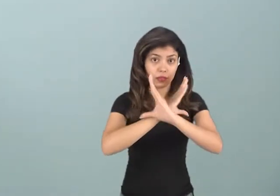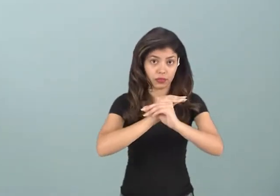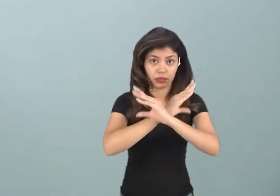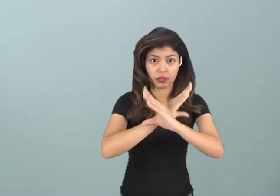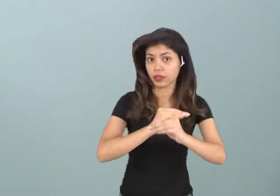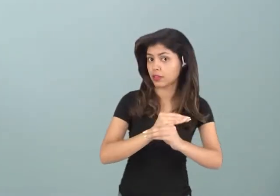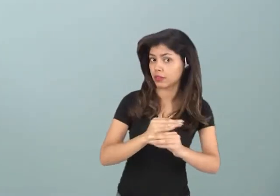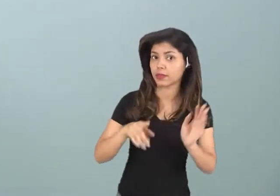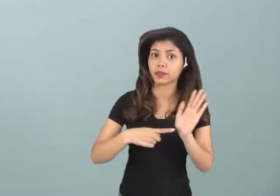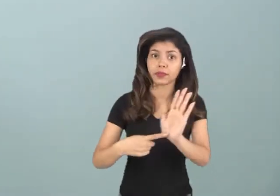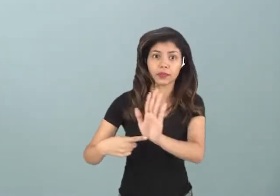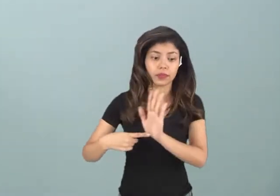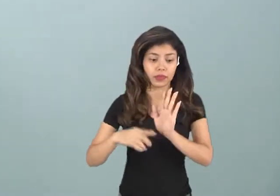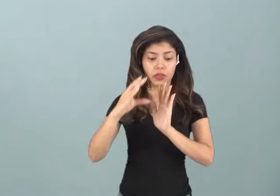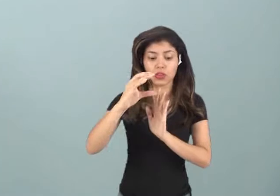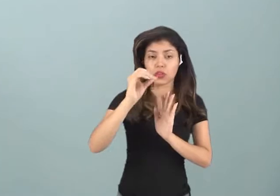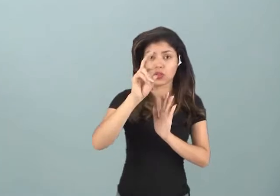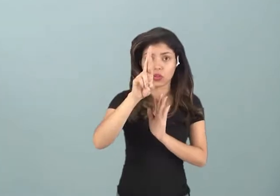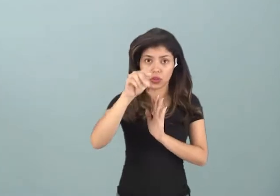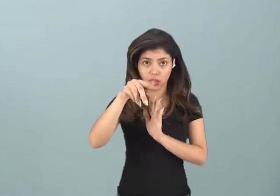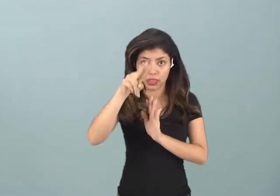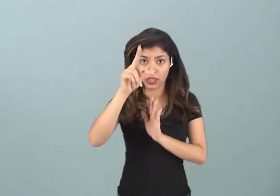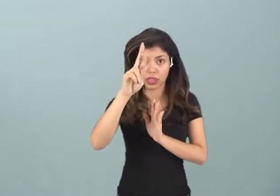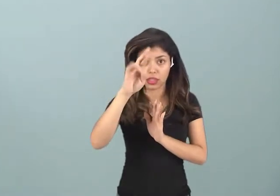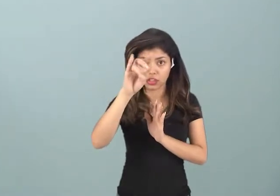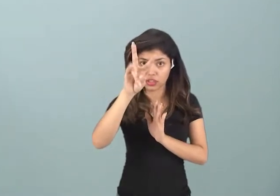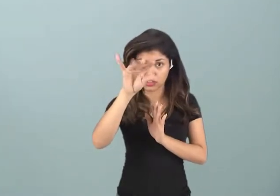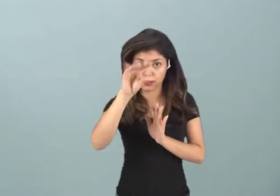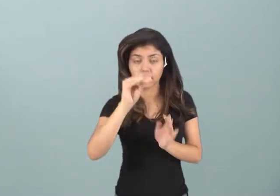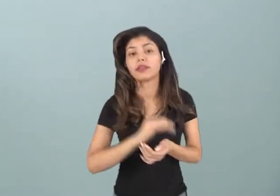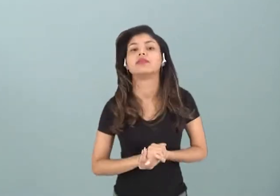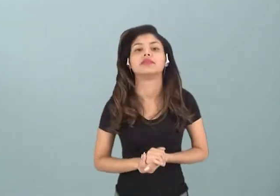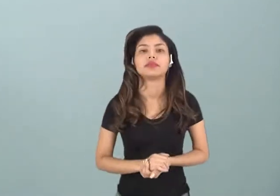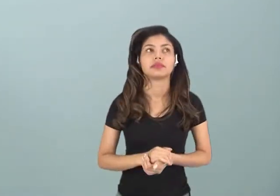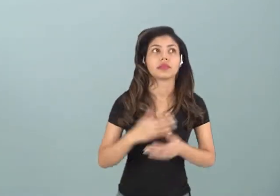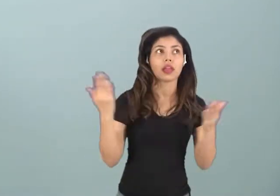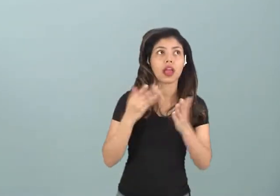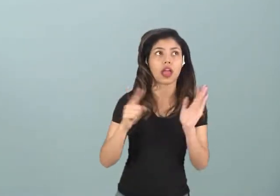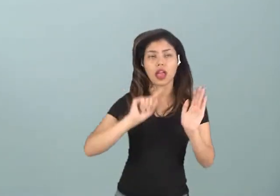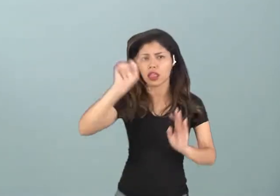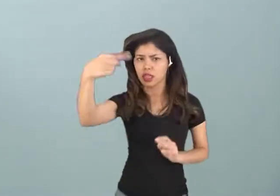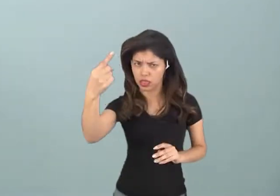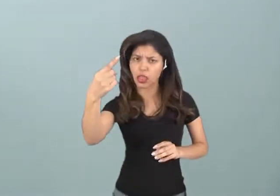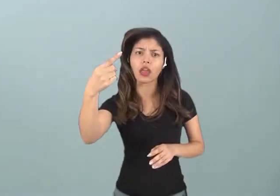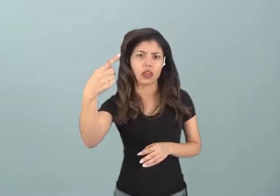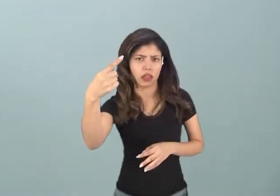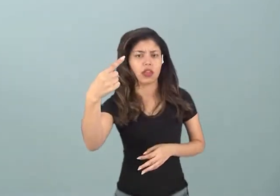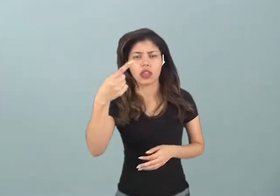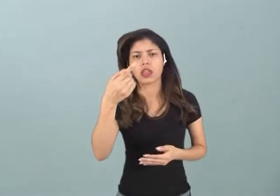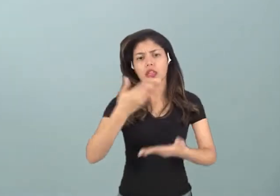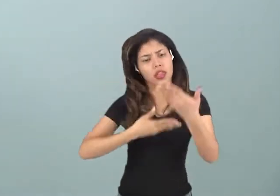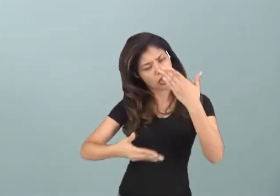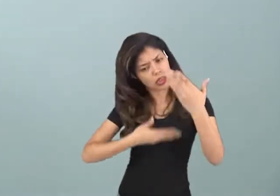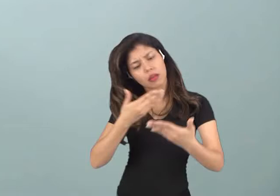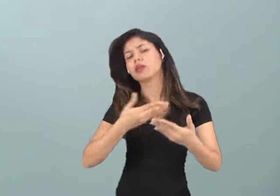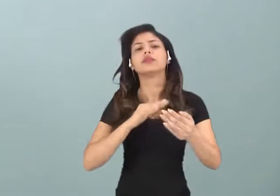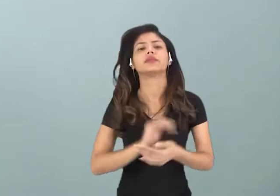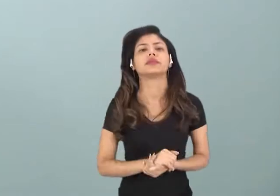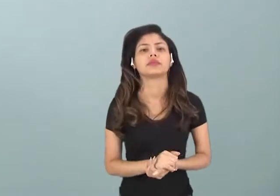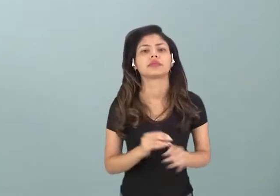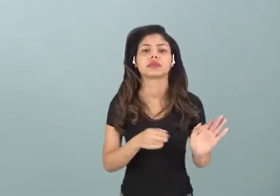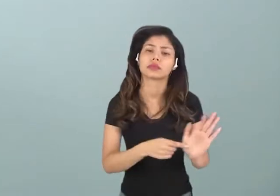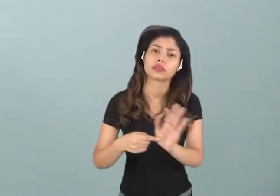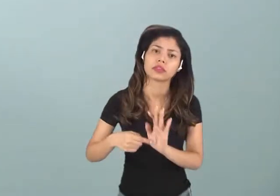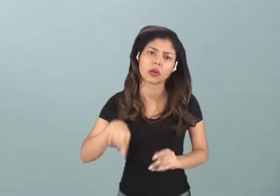tipo coordenativa, aquela que foi colocada ali, porque os dois verbos estão se relacionando de modo independente. Por